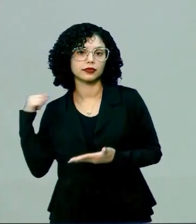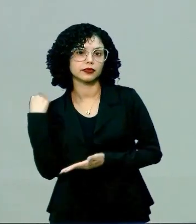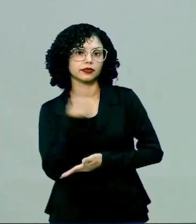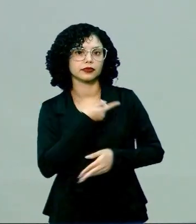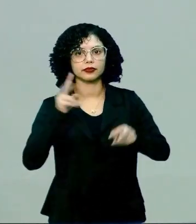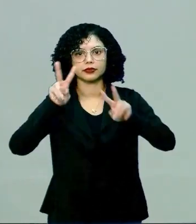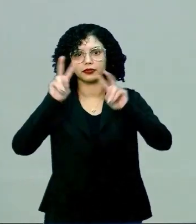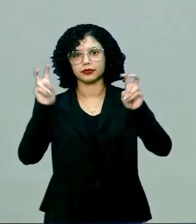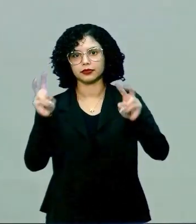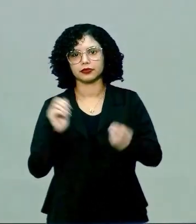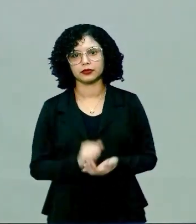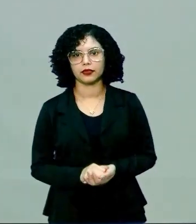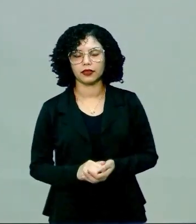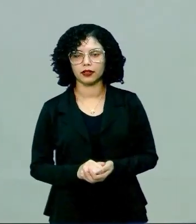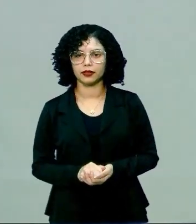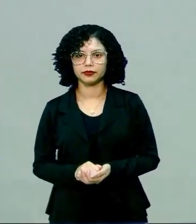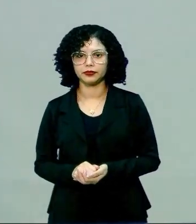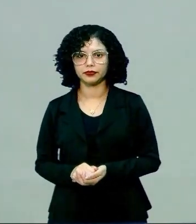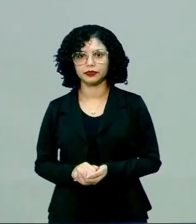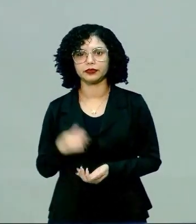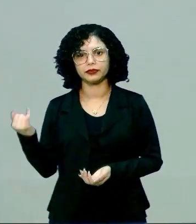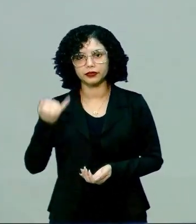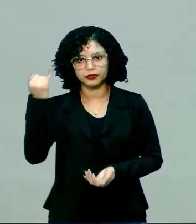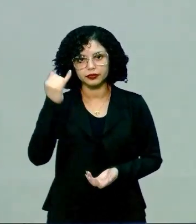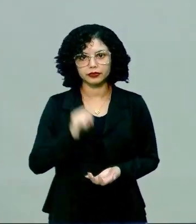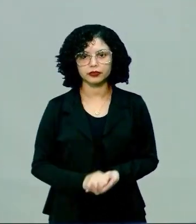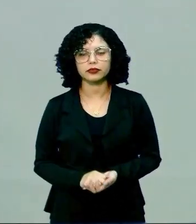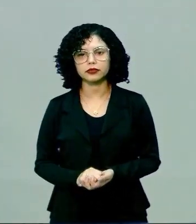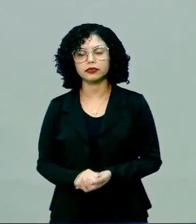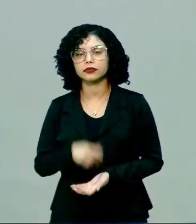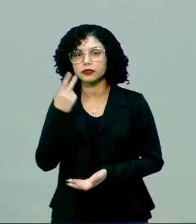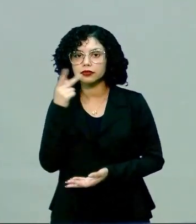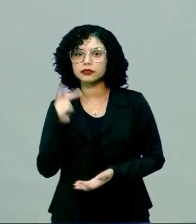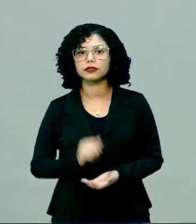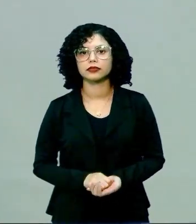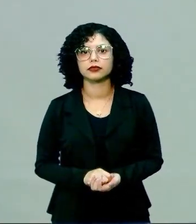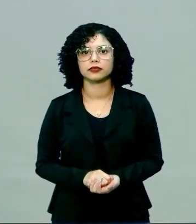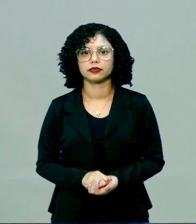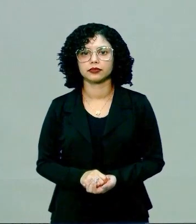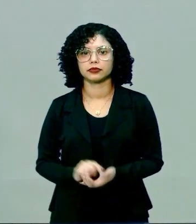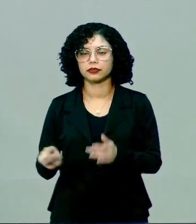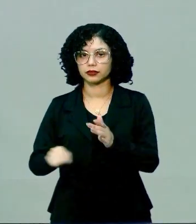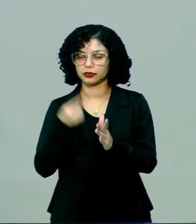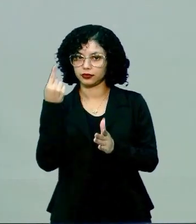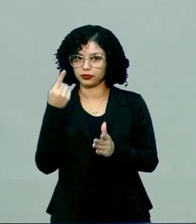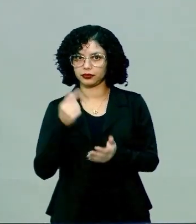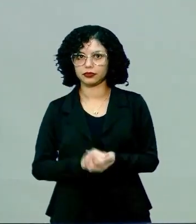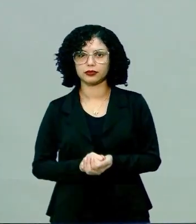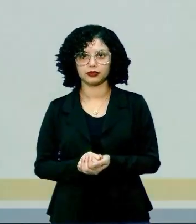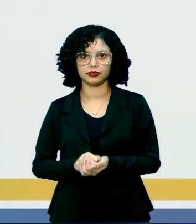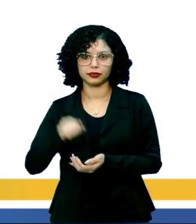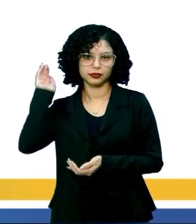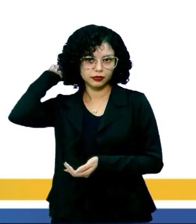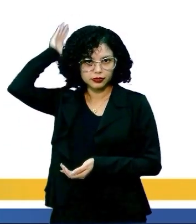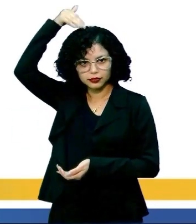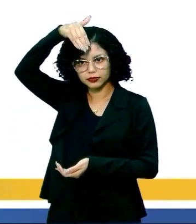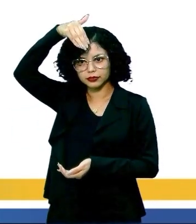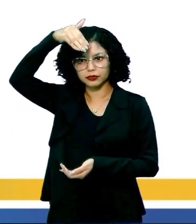nossa aula vai ter um tema também muito especial. Vamos falar da Primeira República.